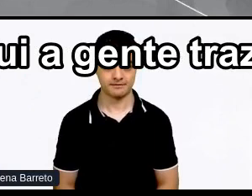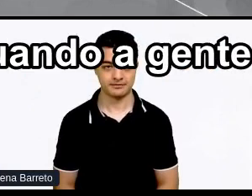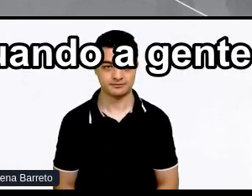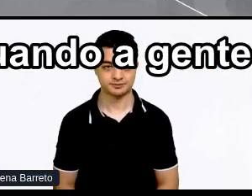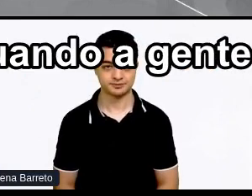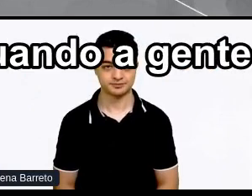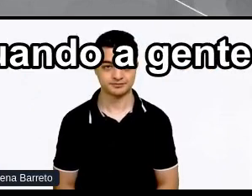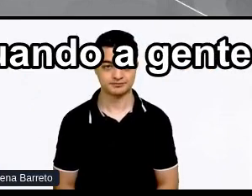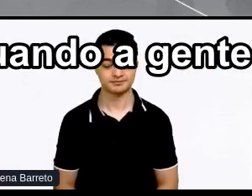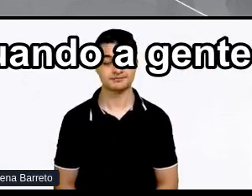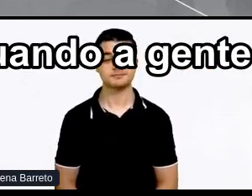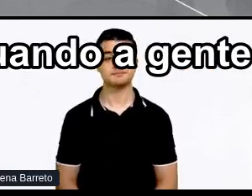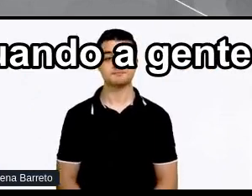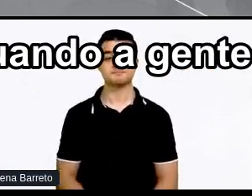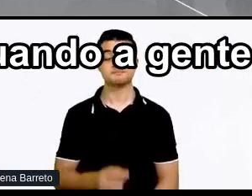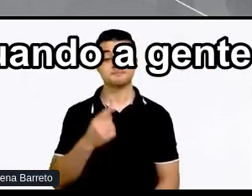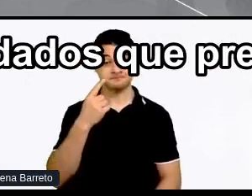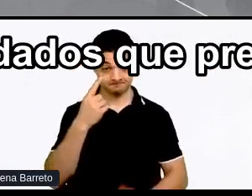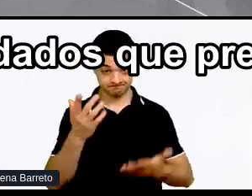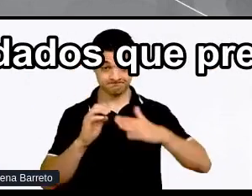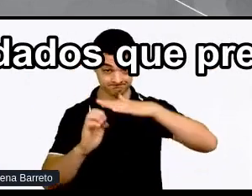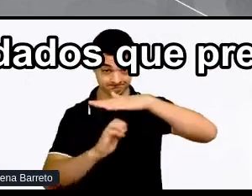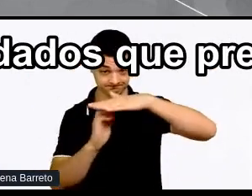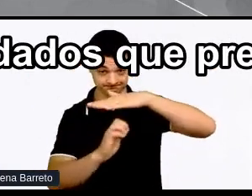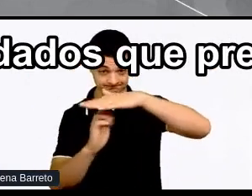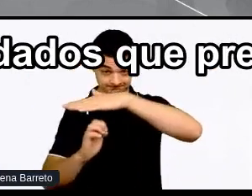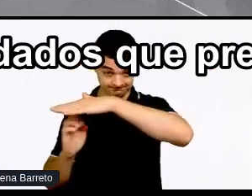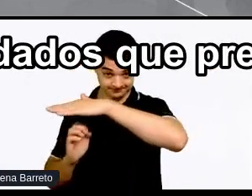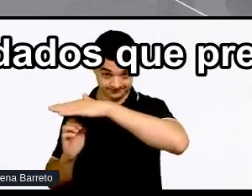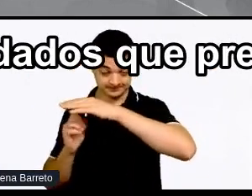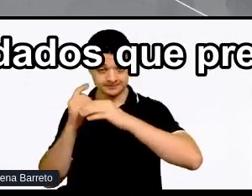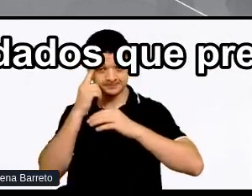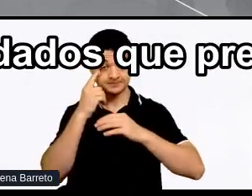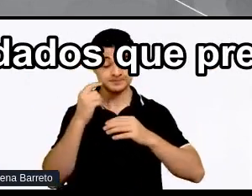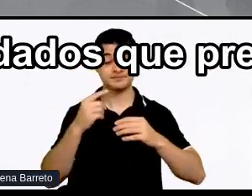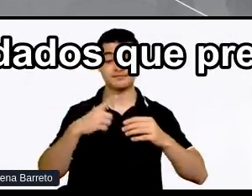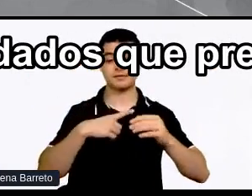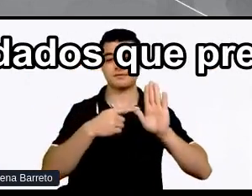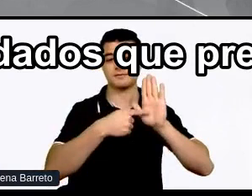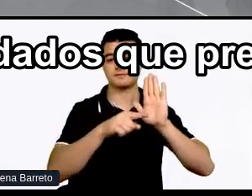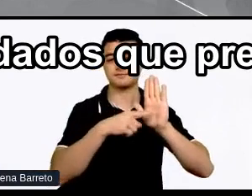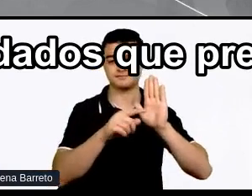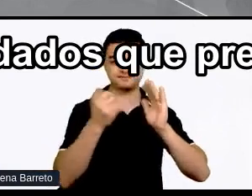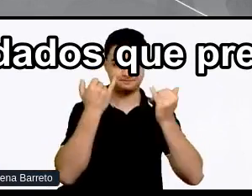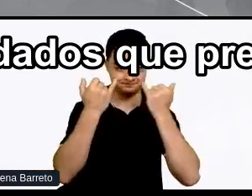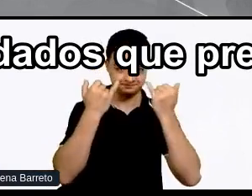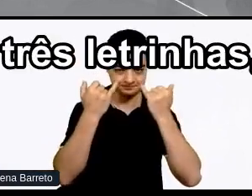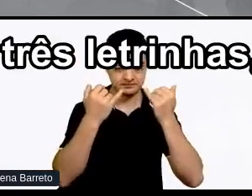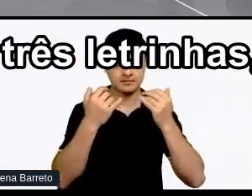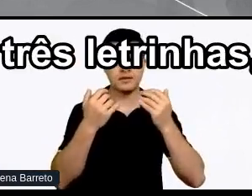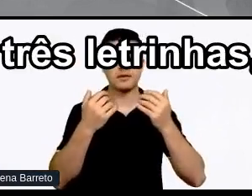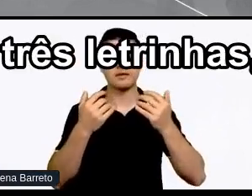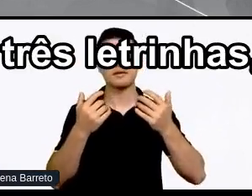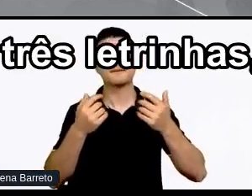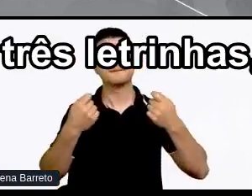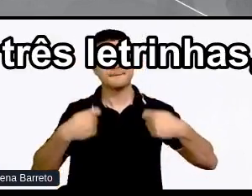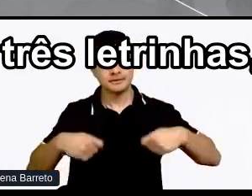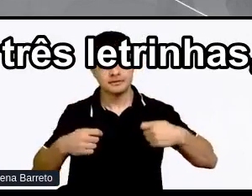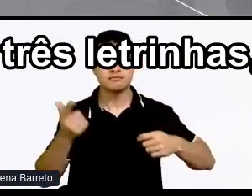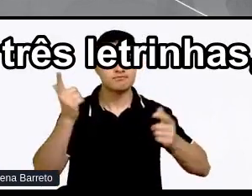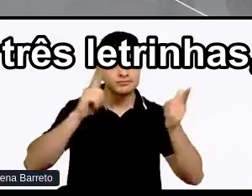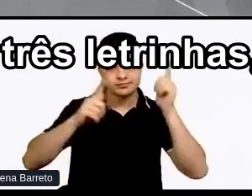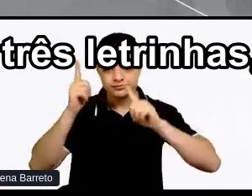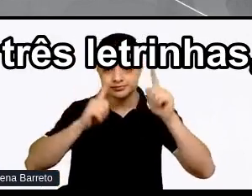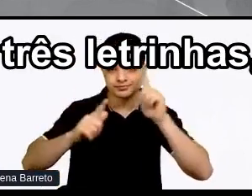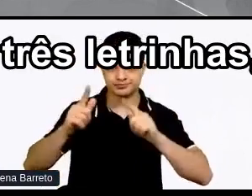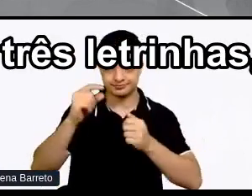as empresas. Quando a gente fala de empresa, a gente fala de dados que precisam ter resultados, correto? E o ESG, essas